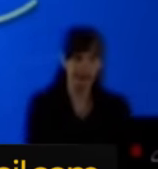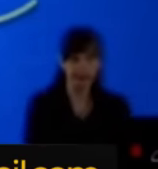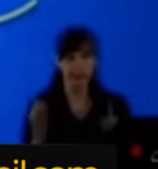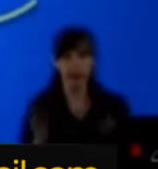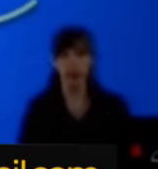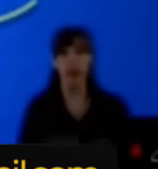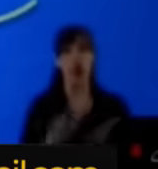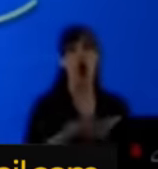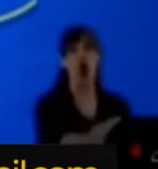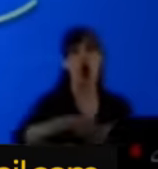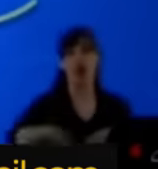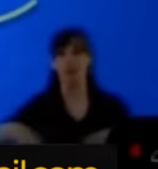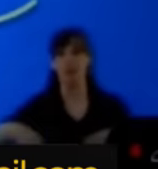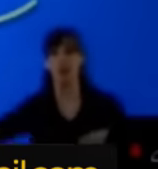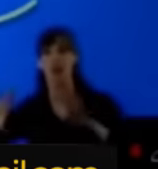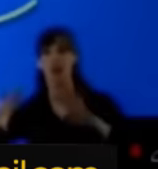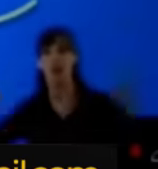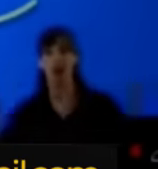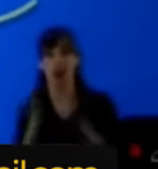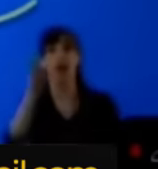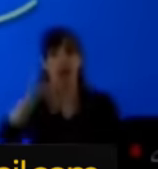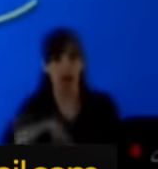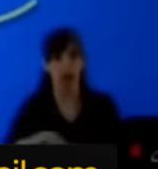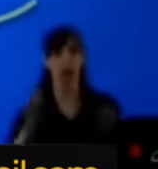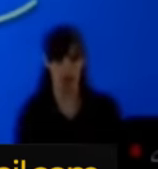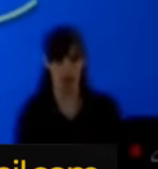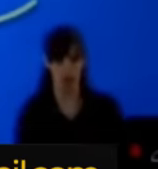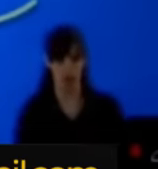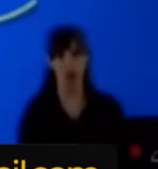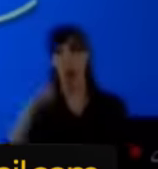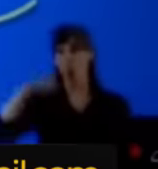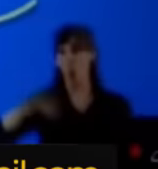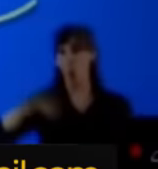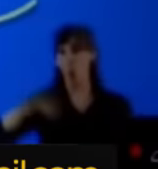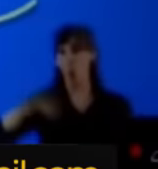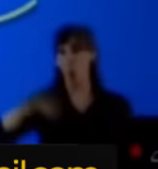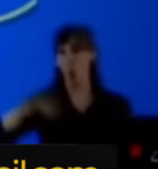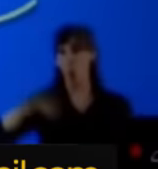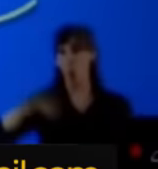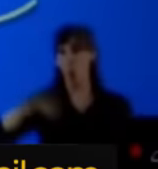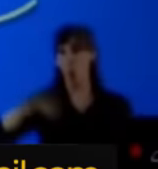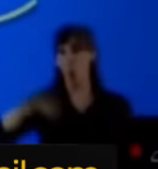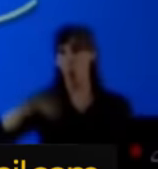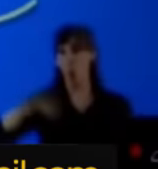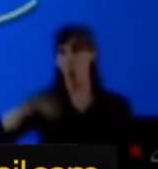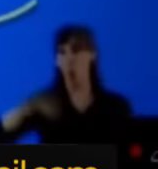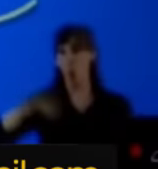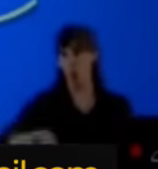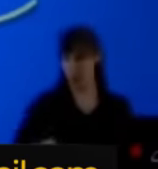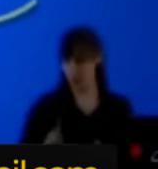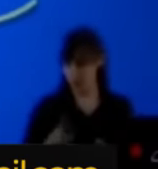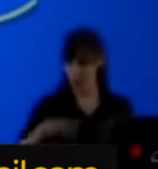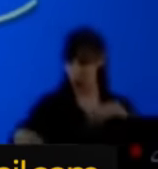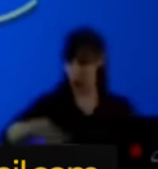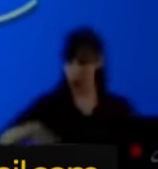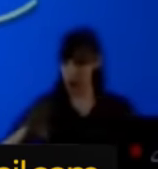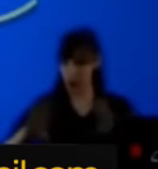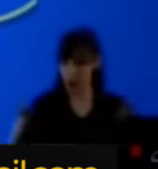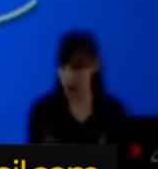Também das organizações internacionais. Esse último caso é o mais grave, talvez.